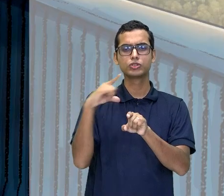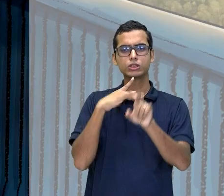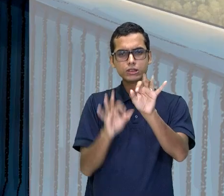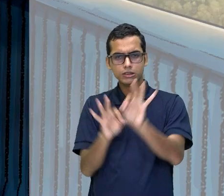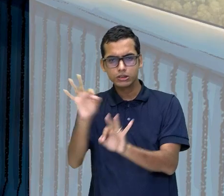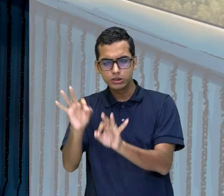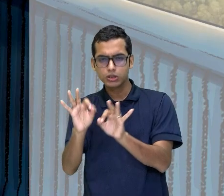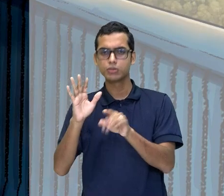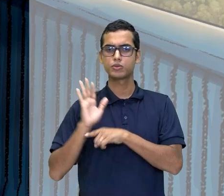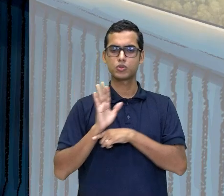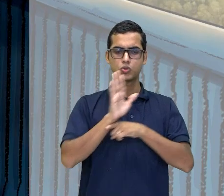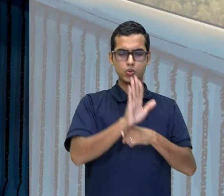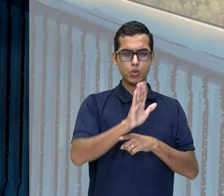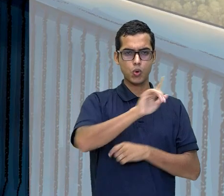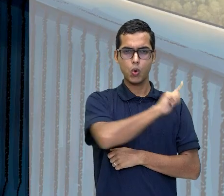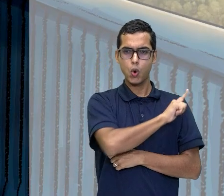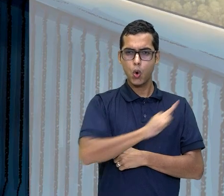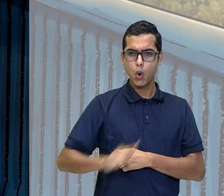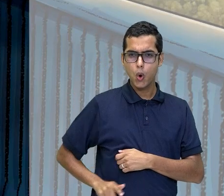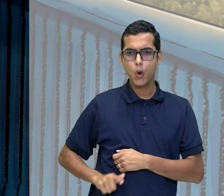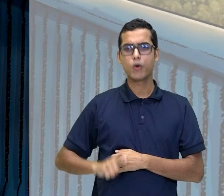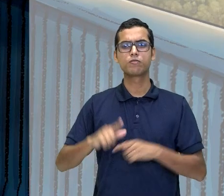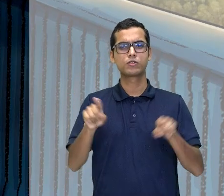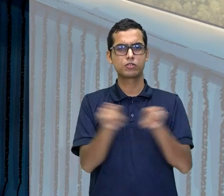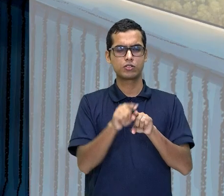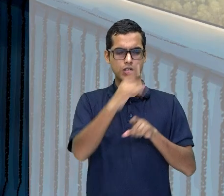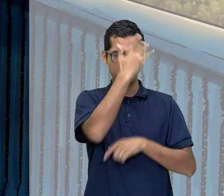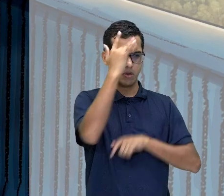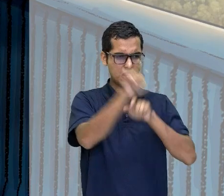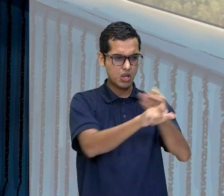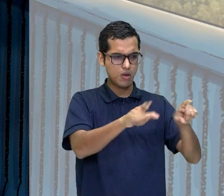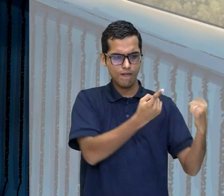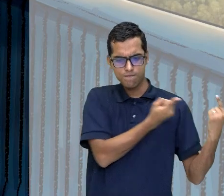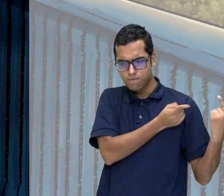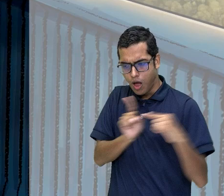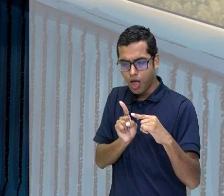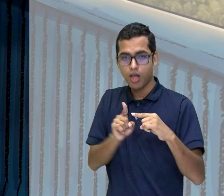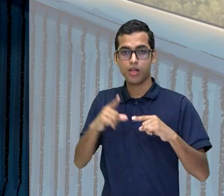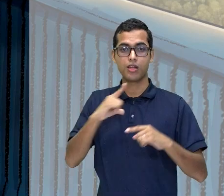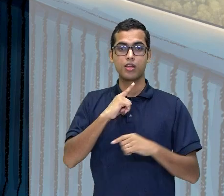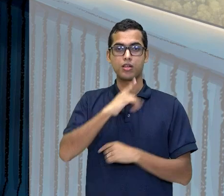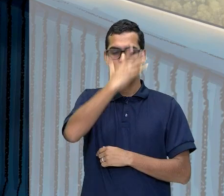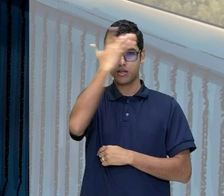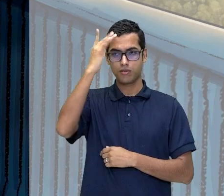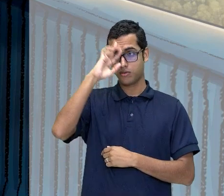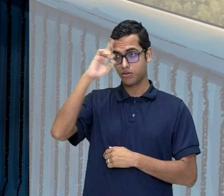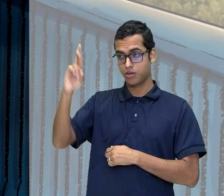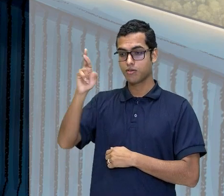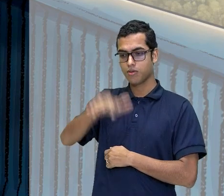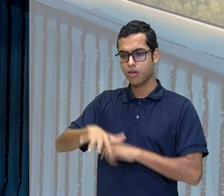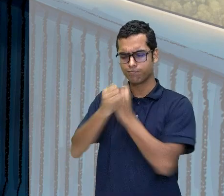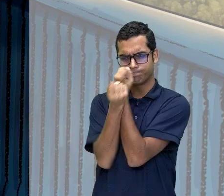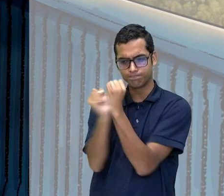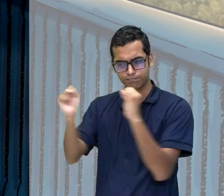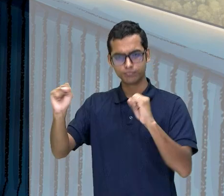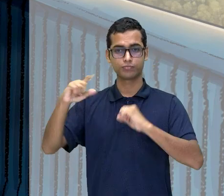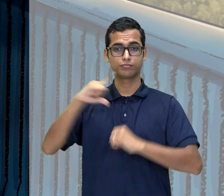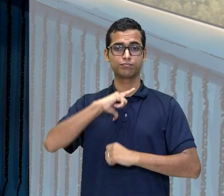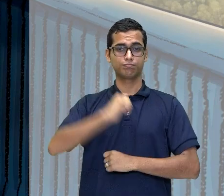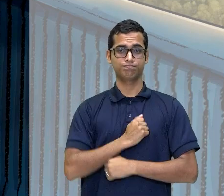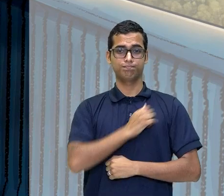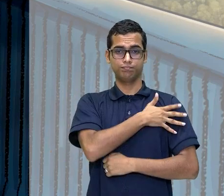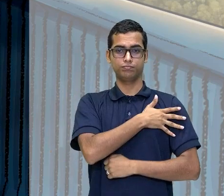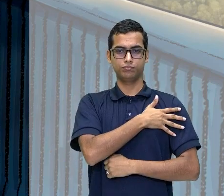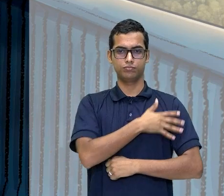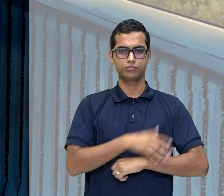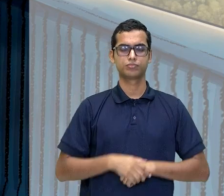a defender de ameaças. Esses fazendeiros ganharam o título, ou melhor, a patente de coronel. E essa